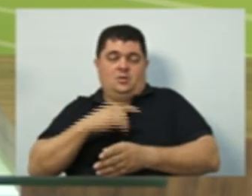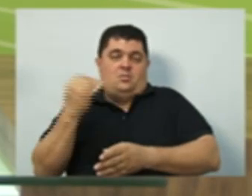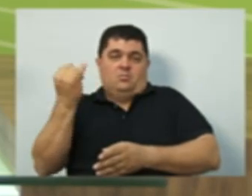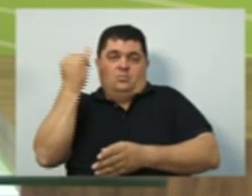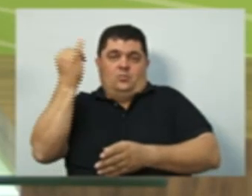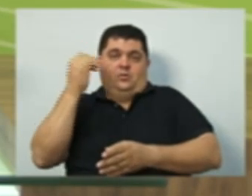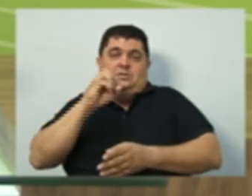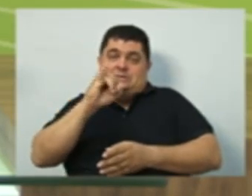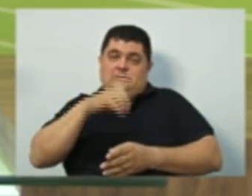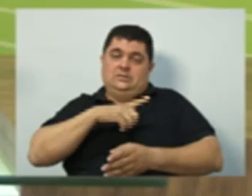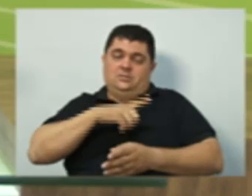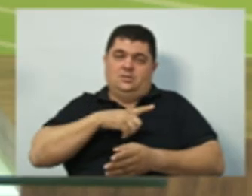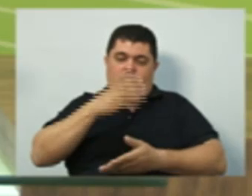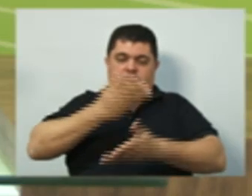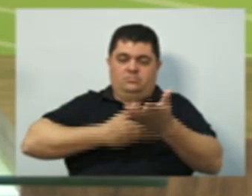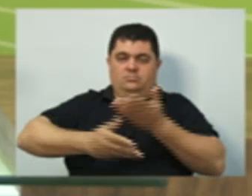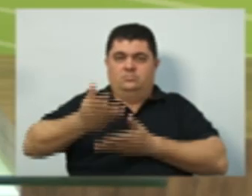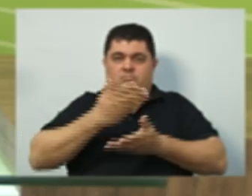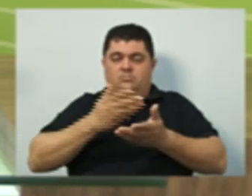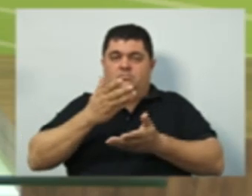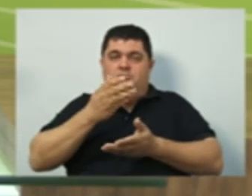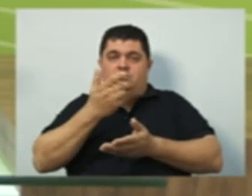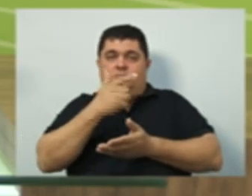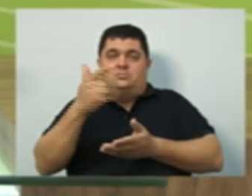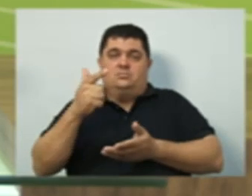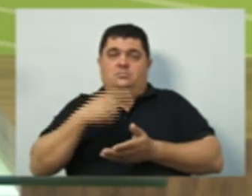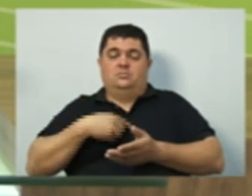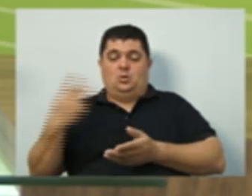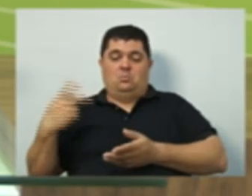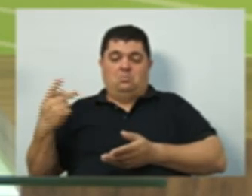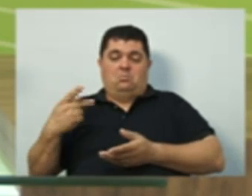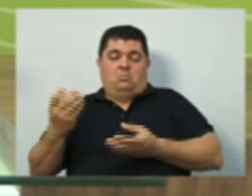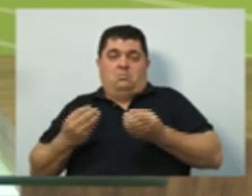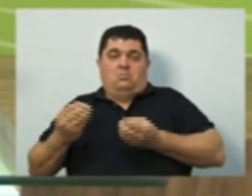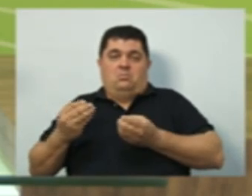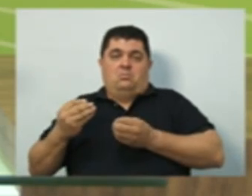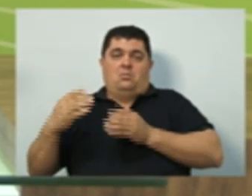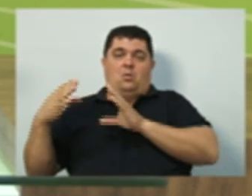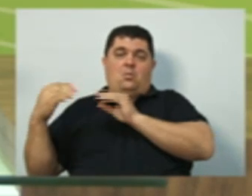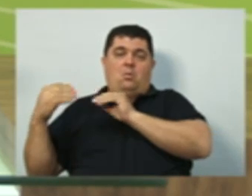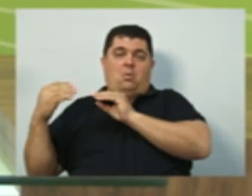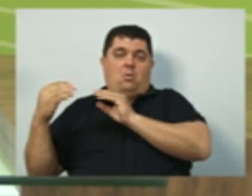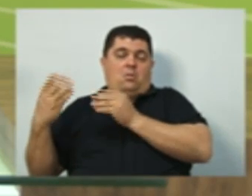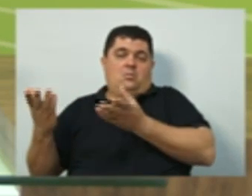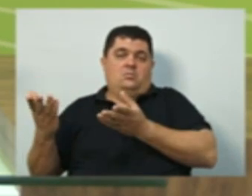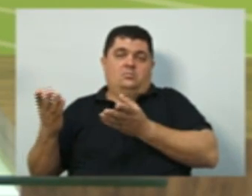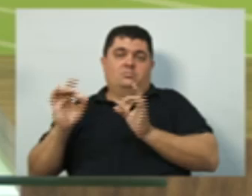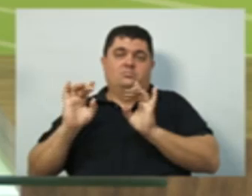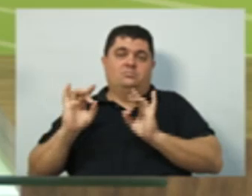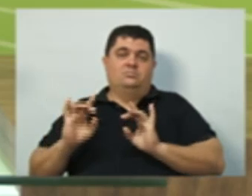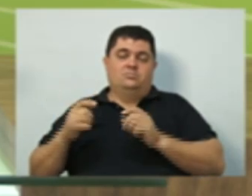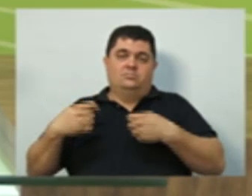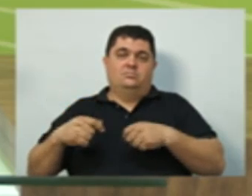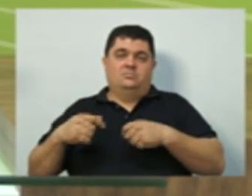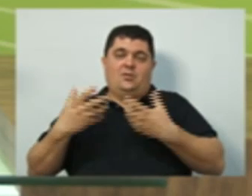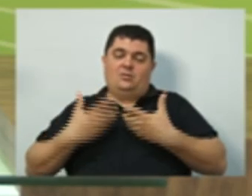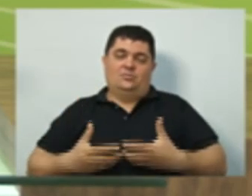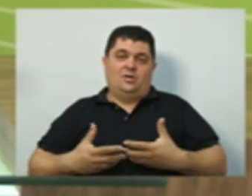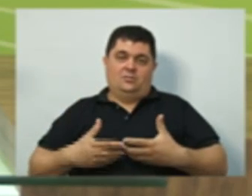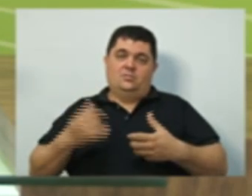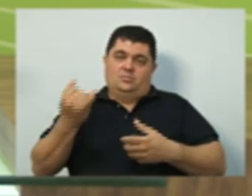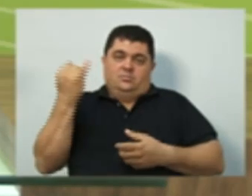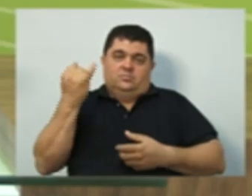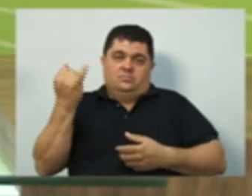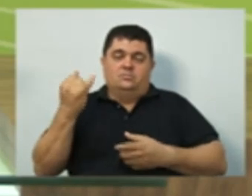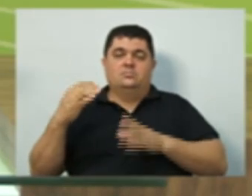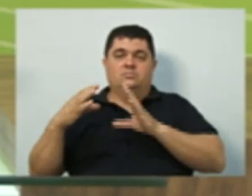se realmente vocês participarem, senão não fica só eu e o professor aqui discutindo sozinhos e fica uma coisa muito chata,